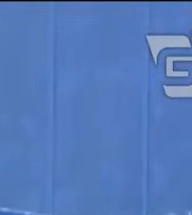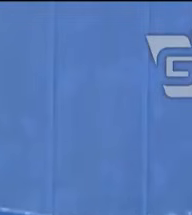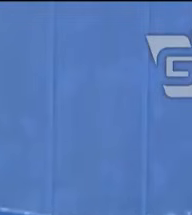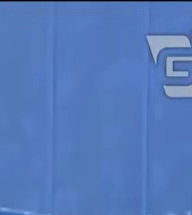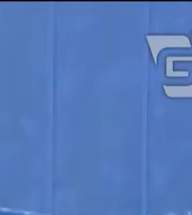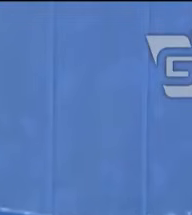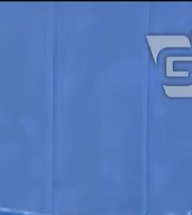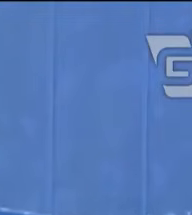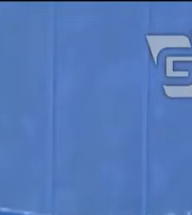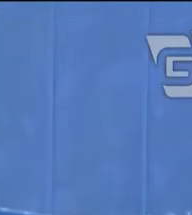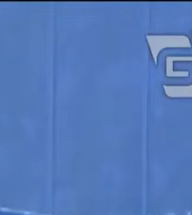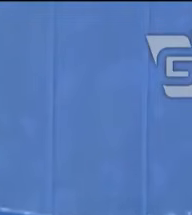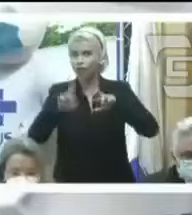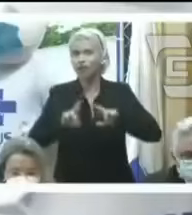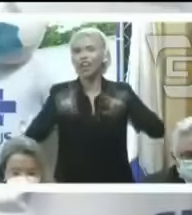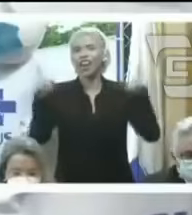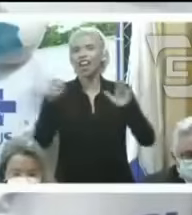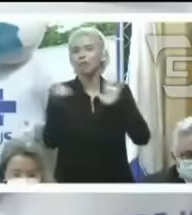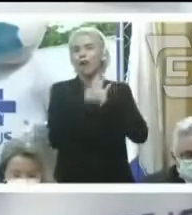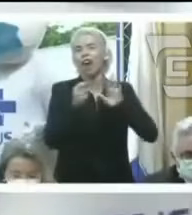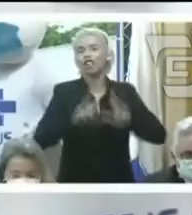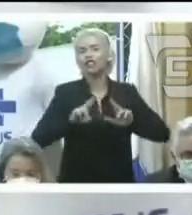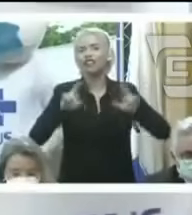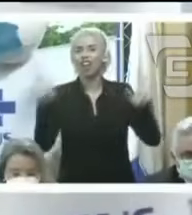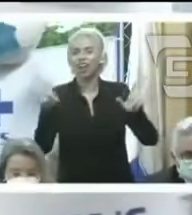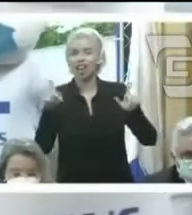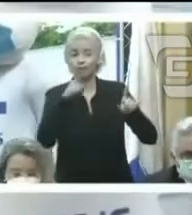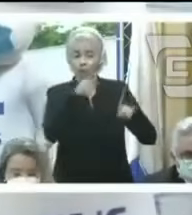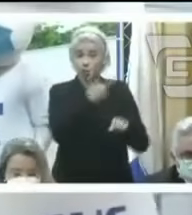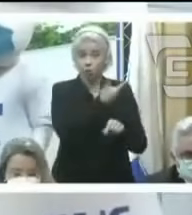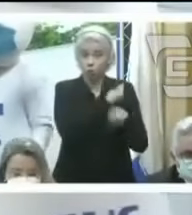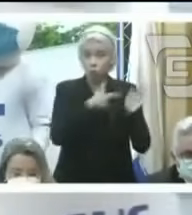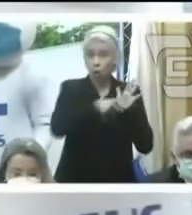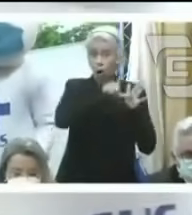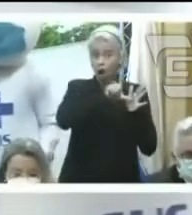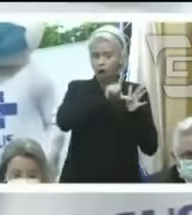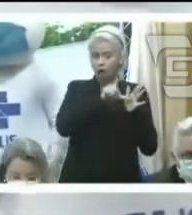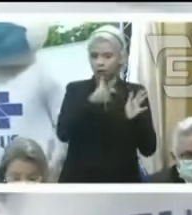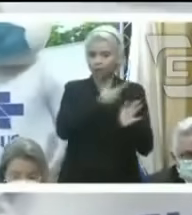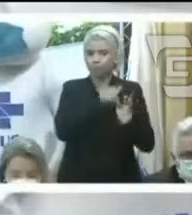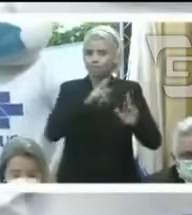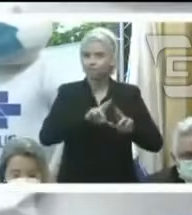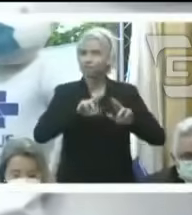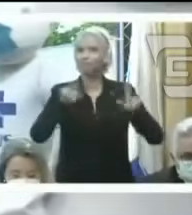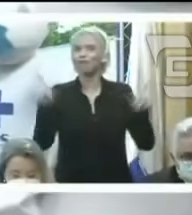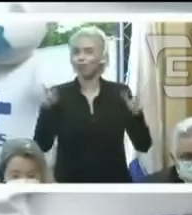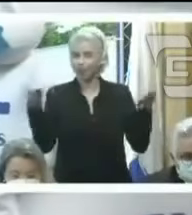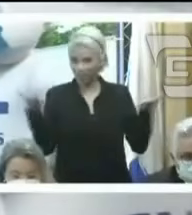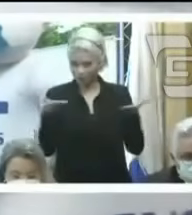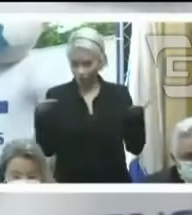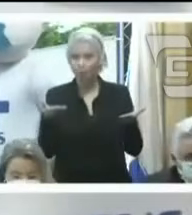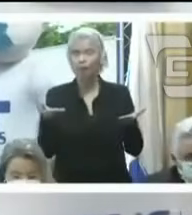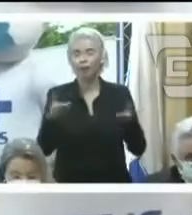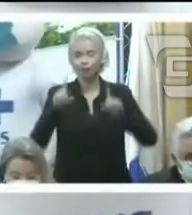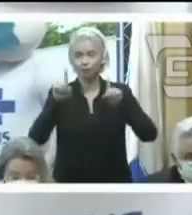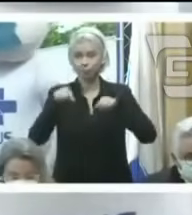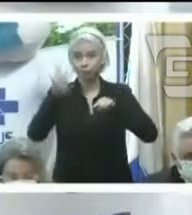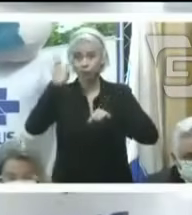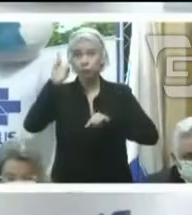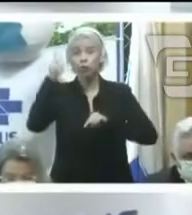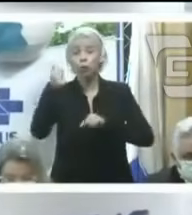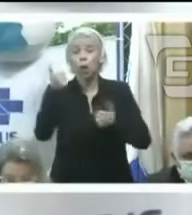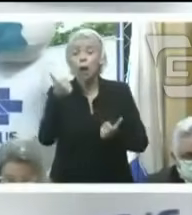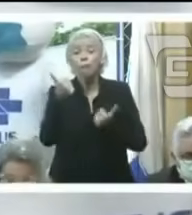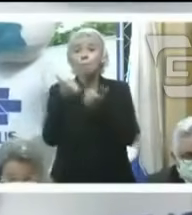diferente do aplicado no esquema Esse é o que nós chamamos de vacinação heteróloga e essa